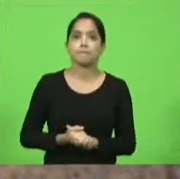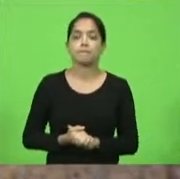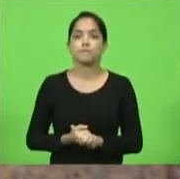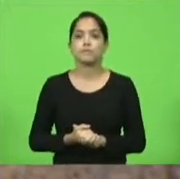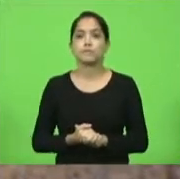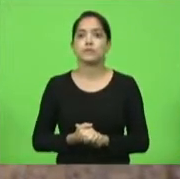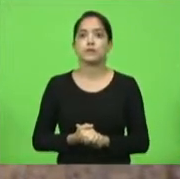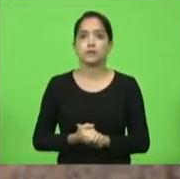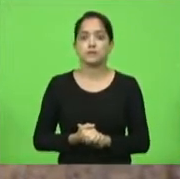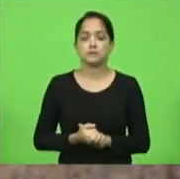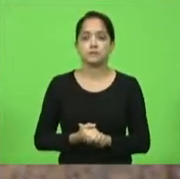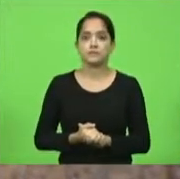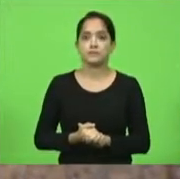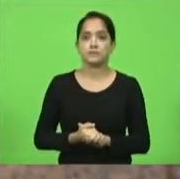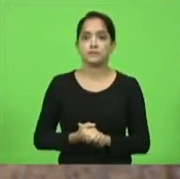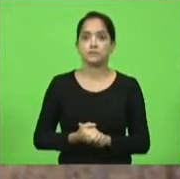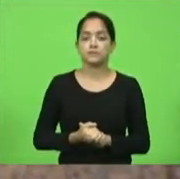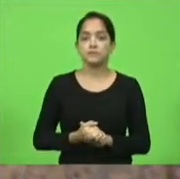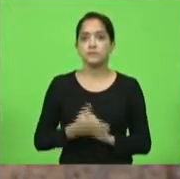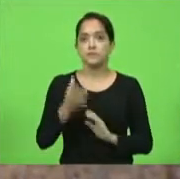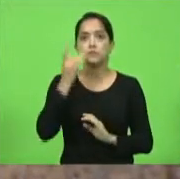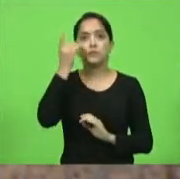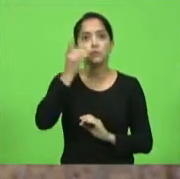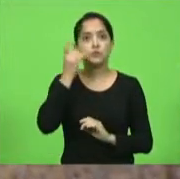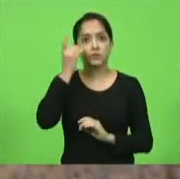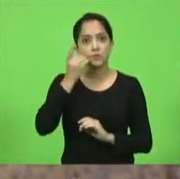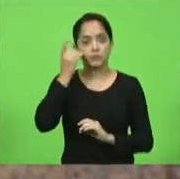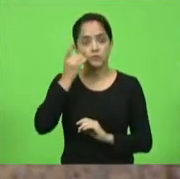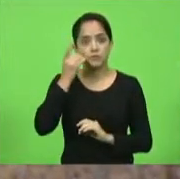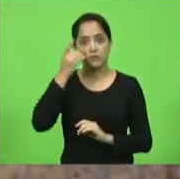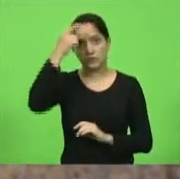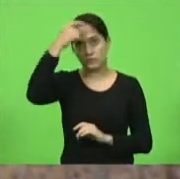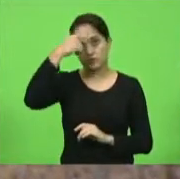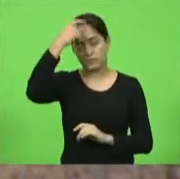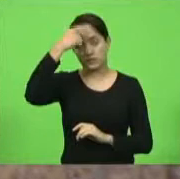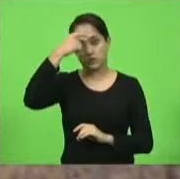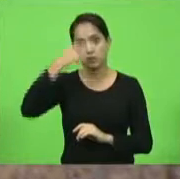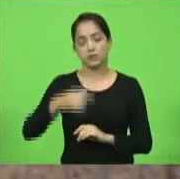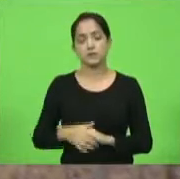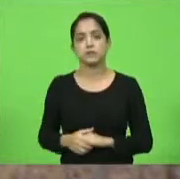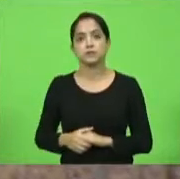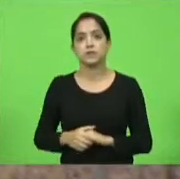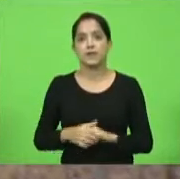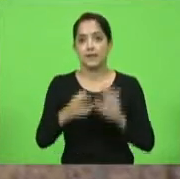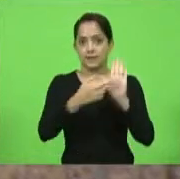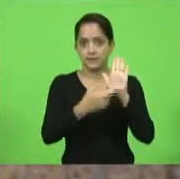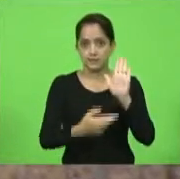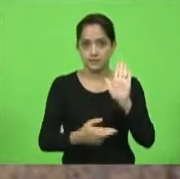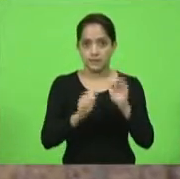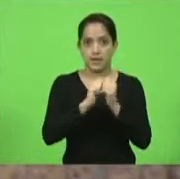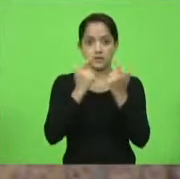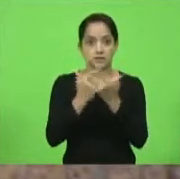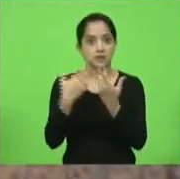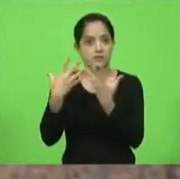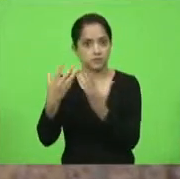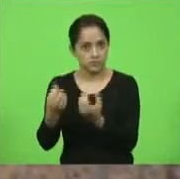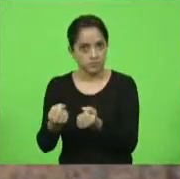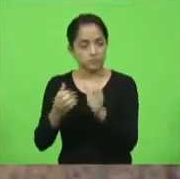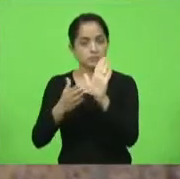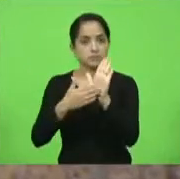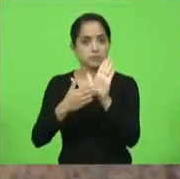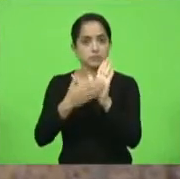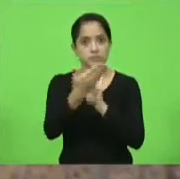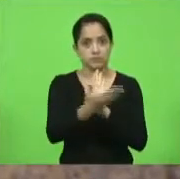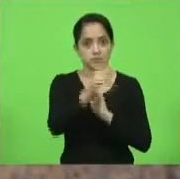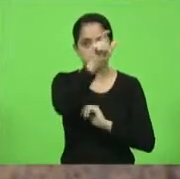Mais um minuto para concluir, deputado. É a do deputado Skudlak. A redação fala, a Lesc, acolhendo proposição do